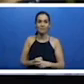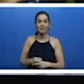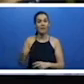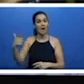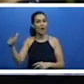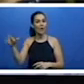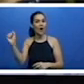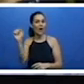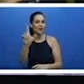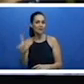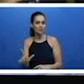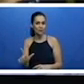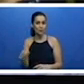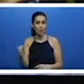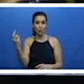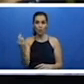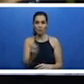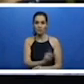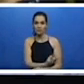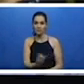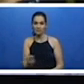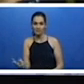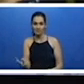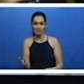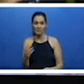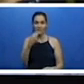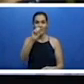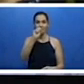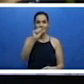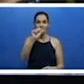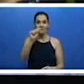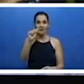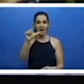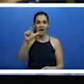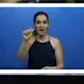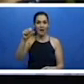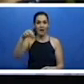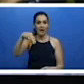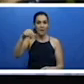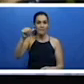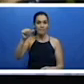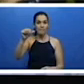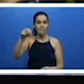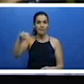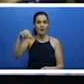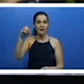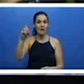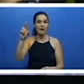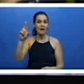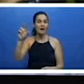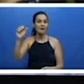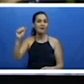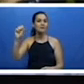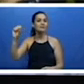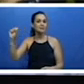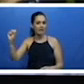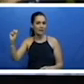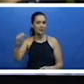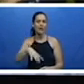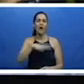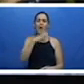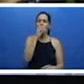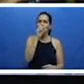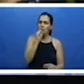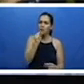azulada. Os três animais de baixo são salamandras, uma laranjada, uma negra com